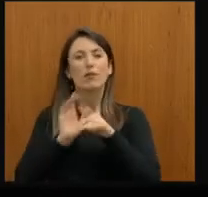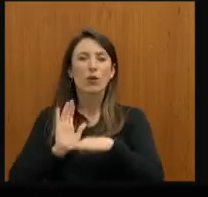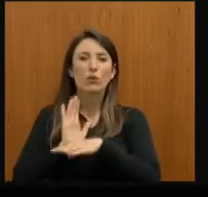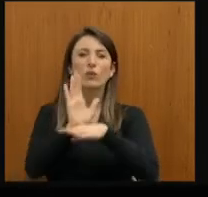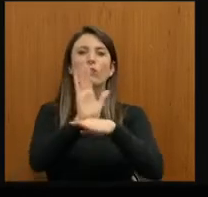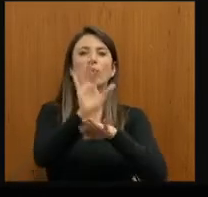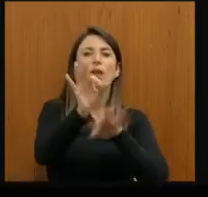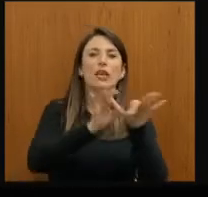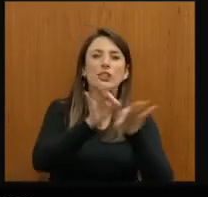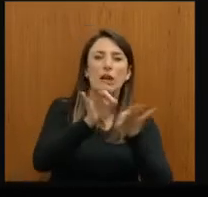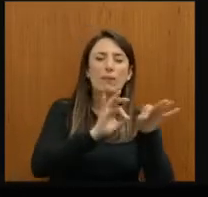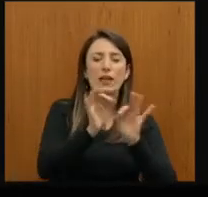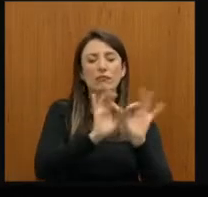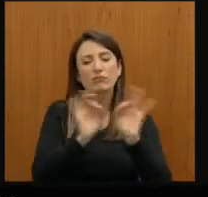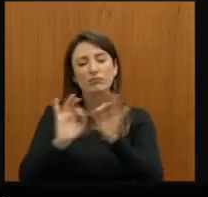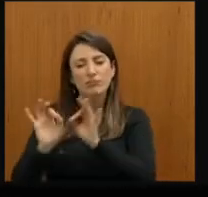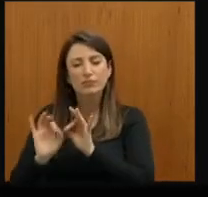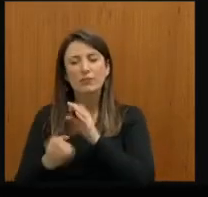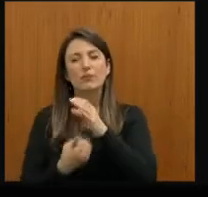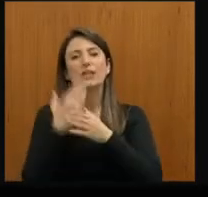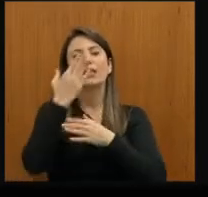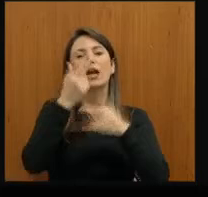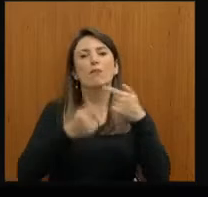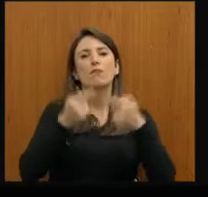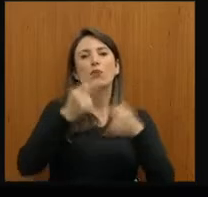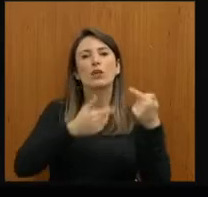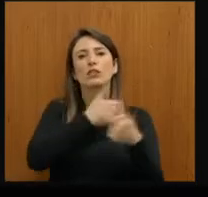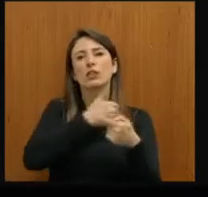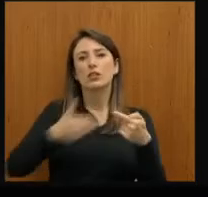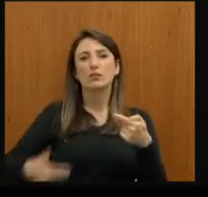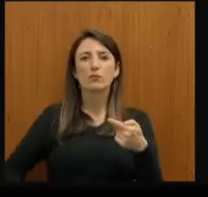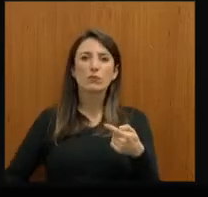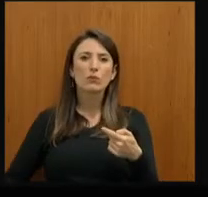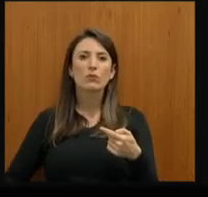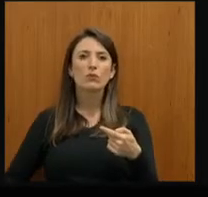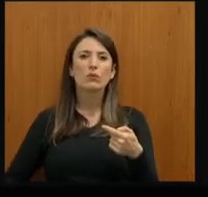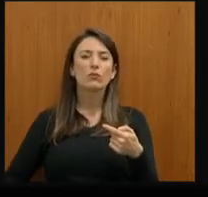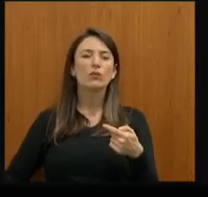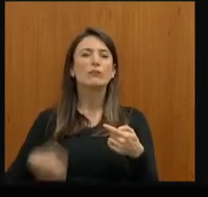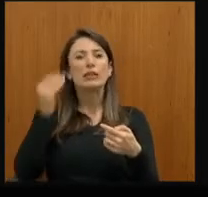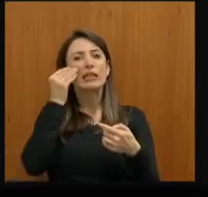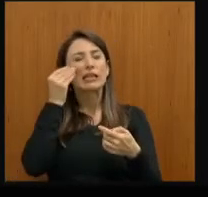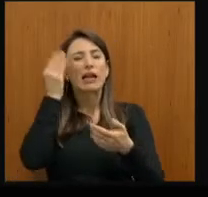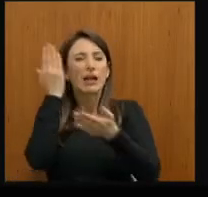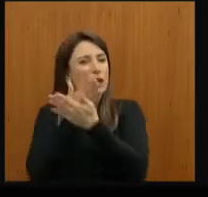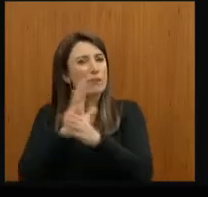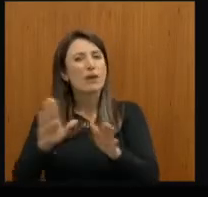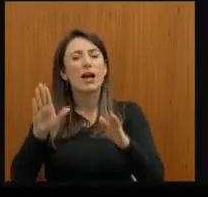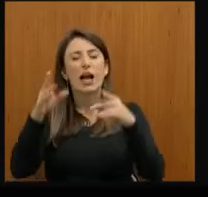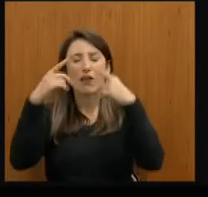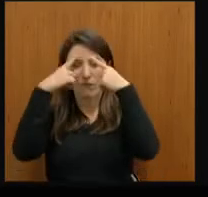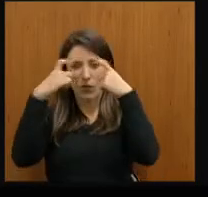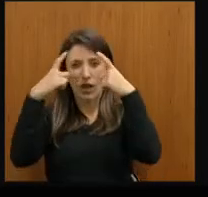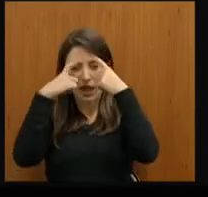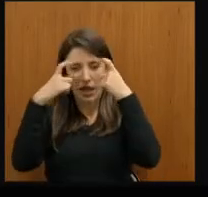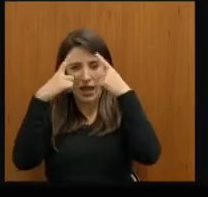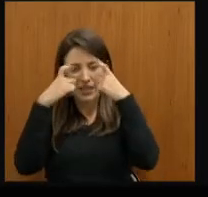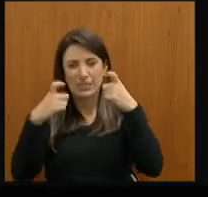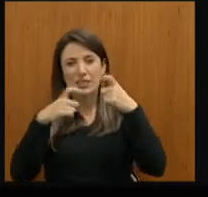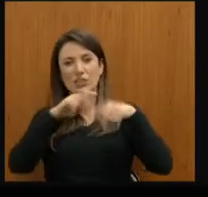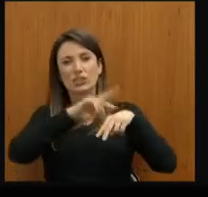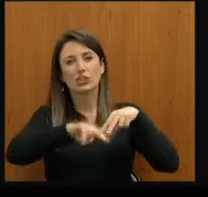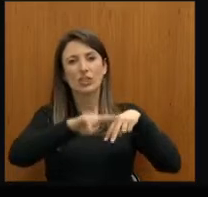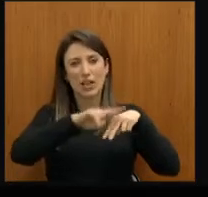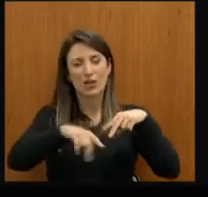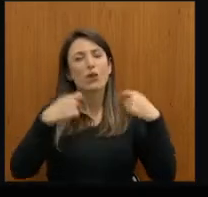e proposições políticas políticas públicas que visem a Rede Car essa violência de gênero então atuação mais outra vez